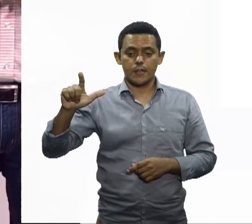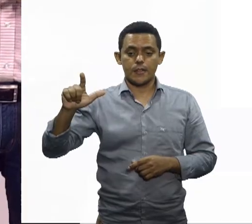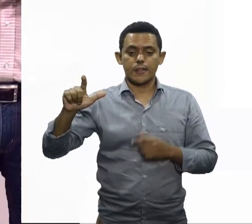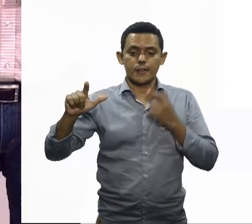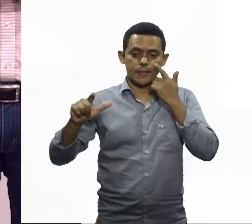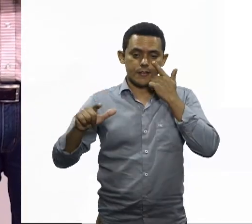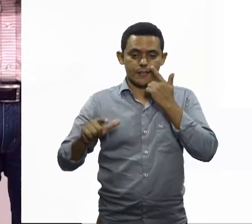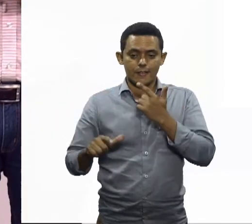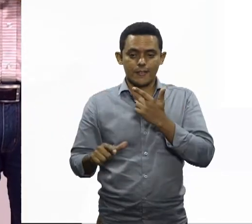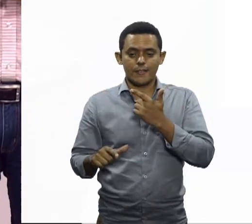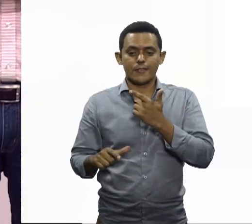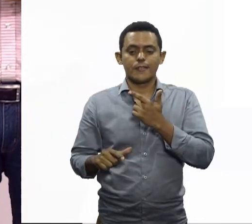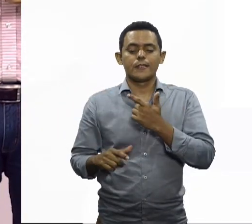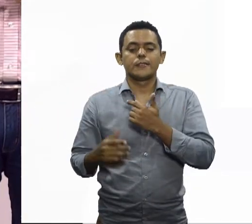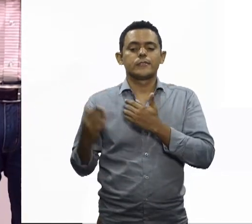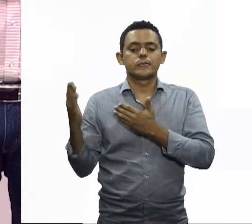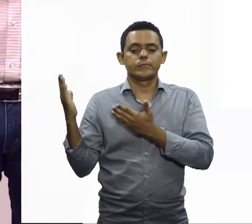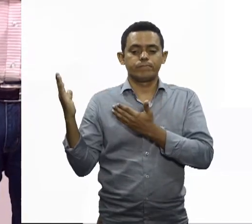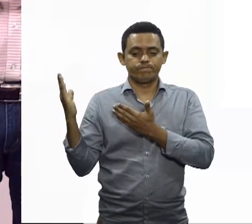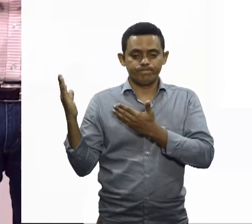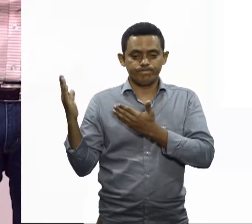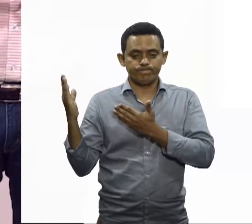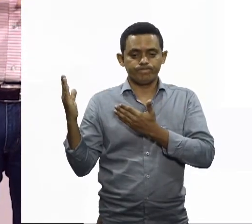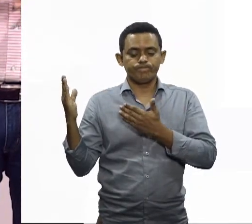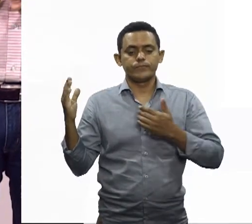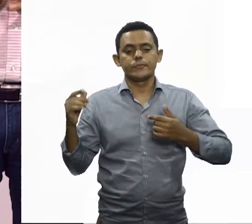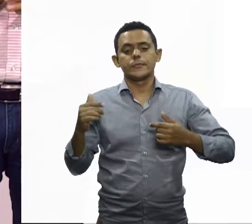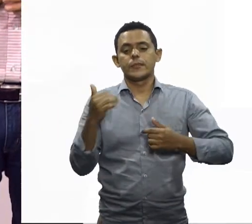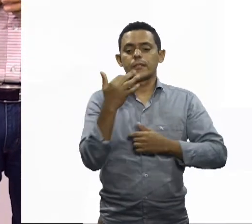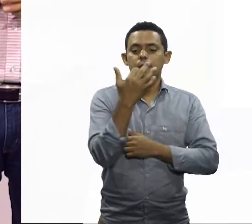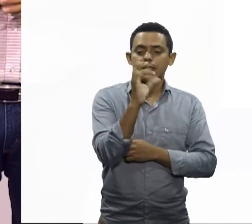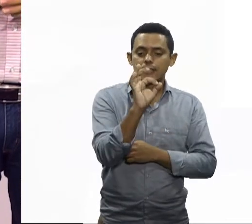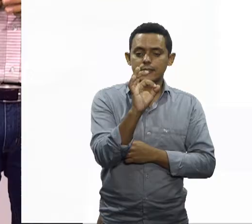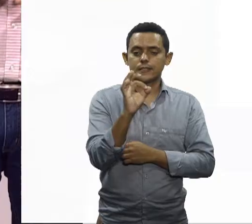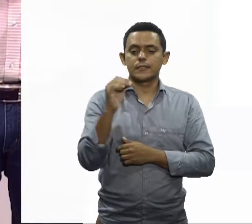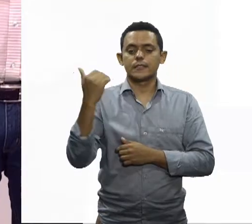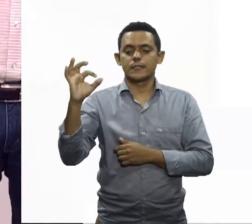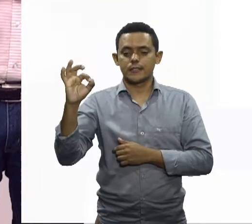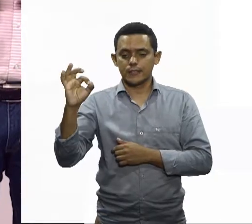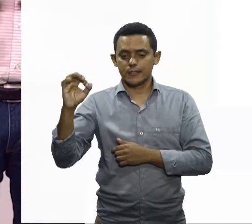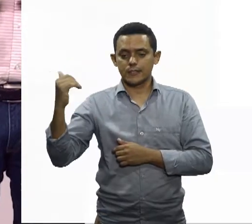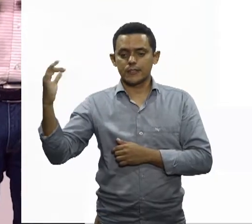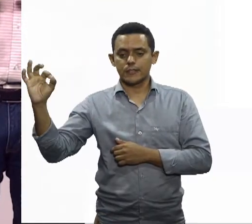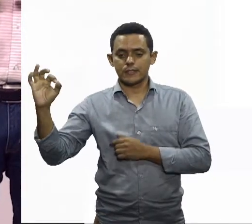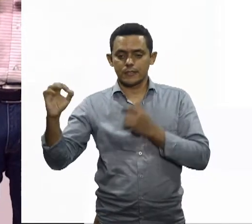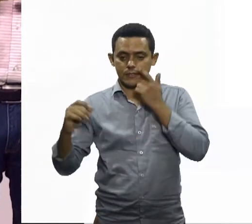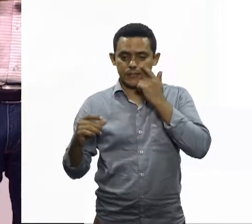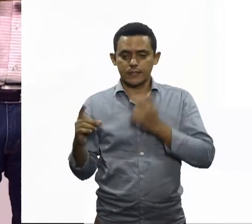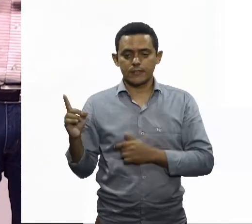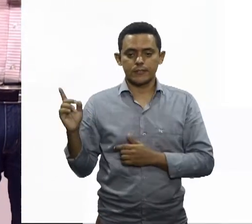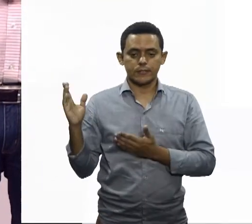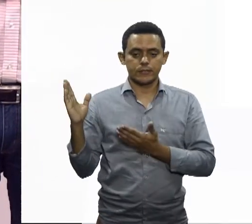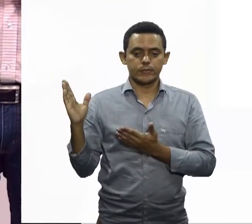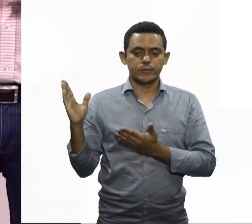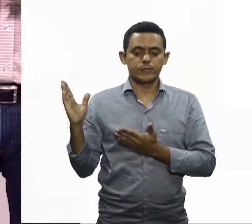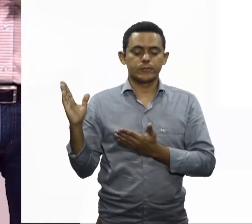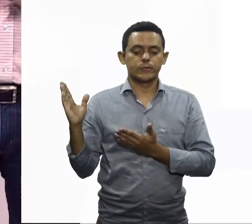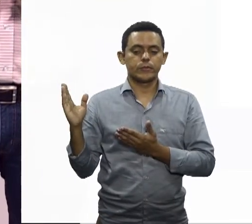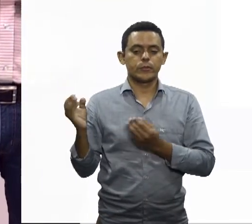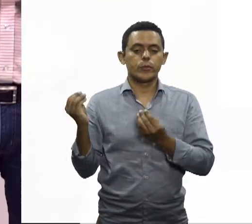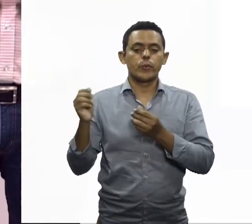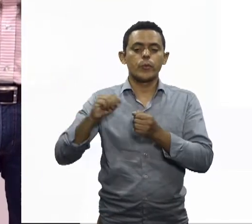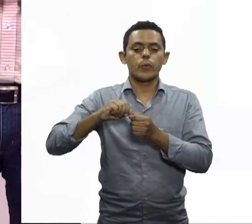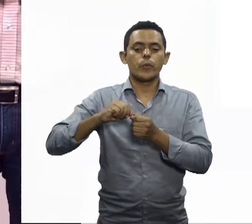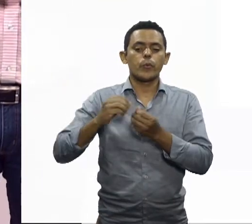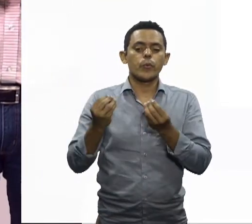a outra, imediatamente, 10 vezes. Então, ali nós temos o seguinte, ó. Se eu quero passar de quilolitro para